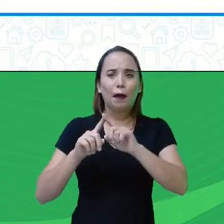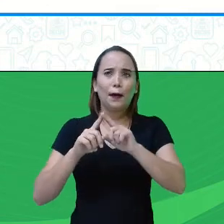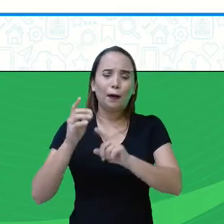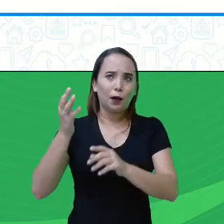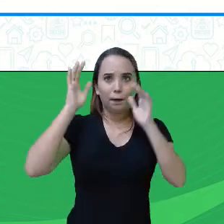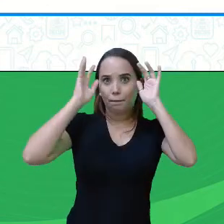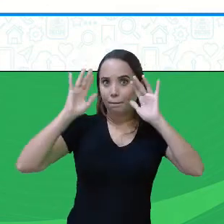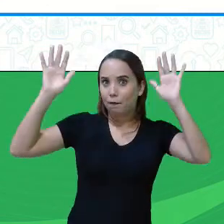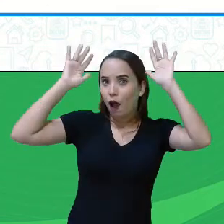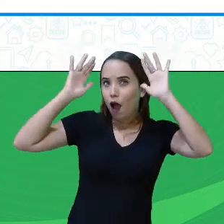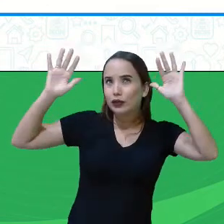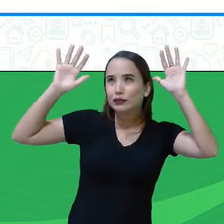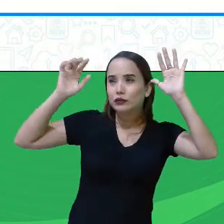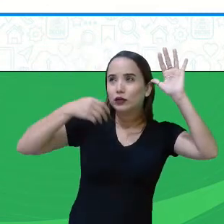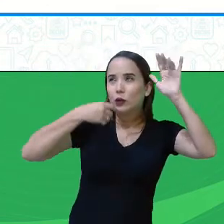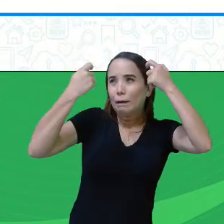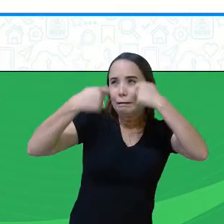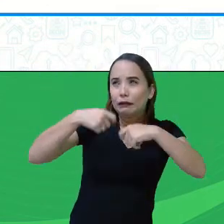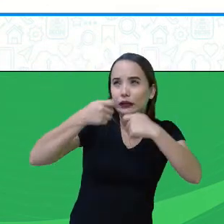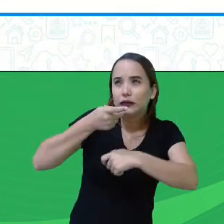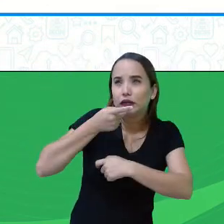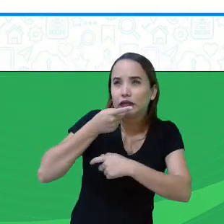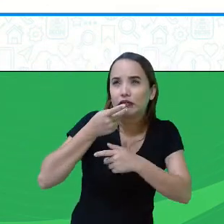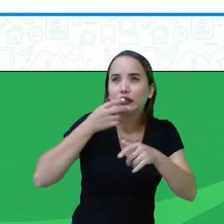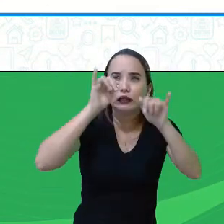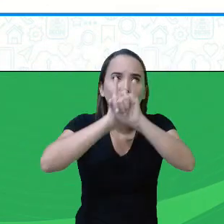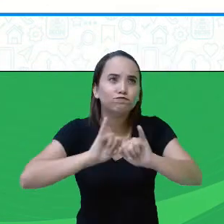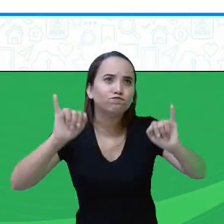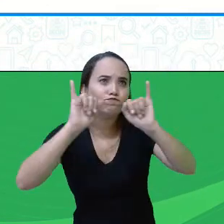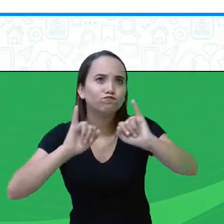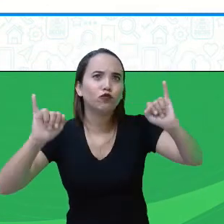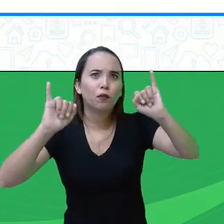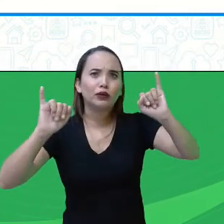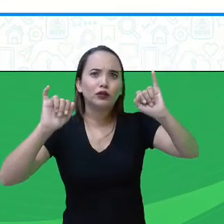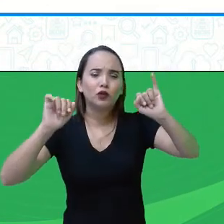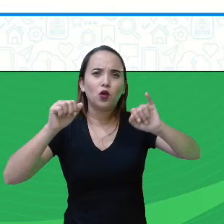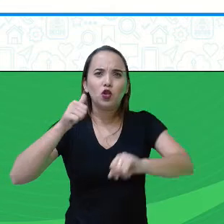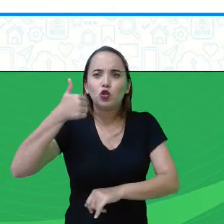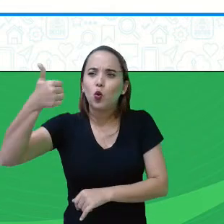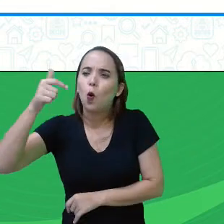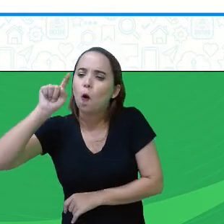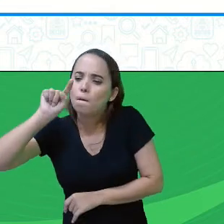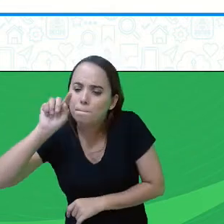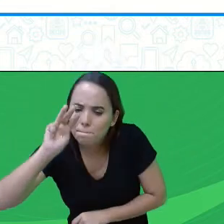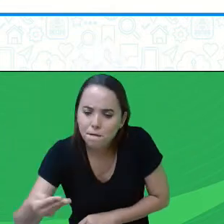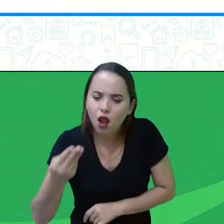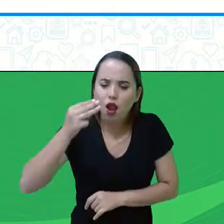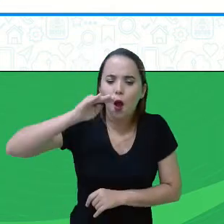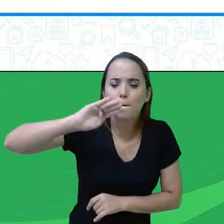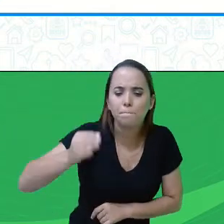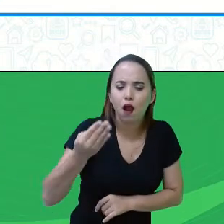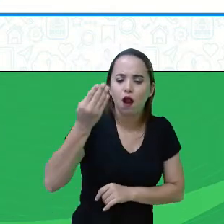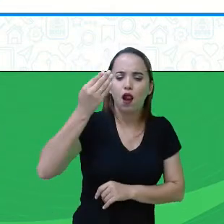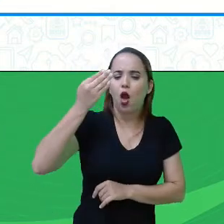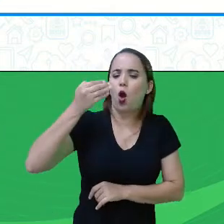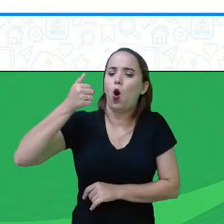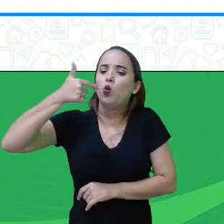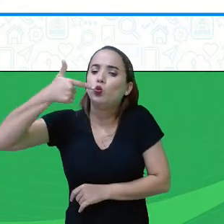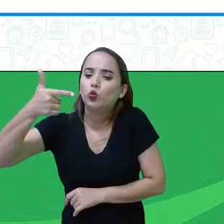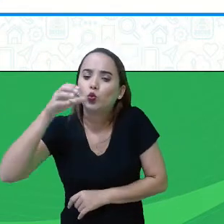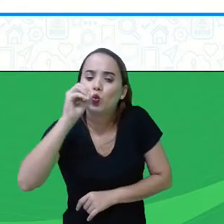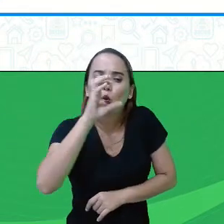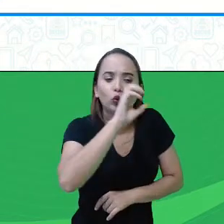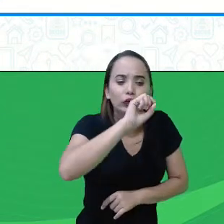5 mil pessoas, 30 mil pessoas, 1 milhão de pessoas, 200 mil pessoas. E a gente vai representar isso